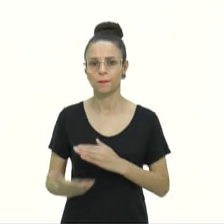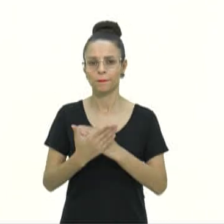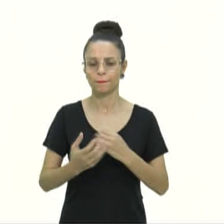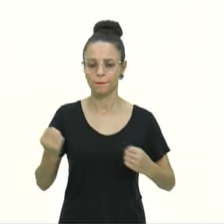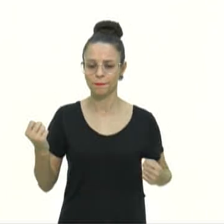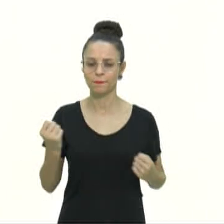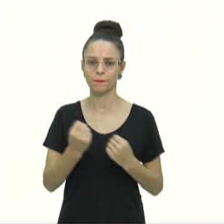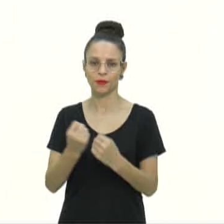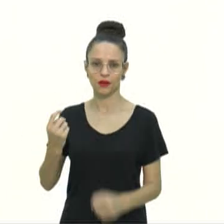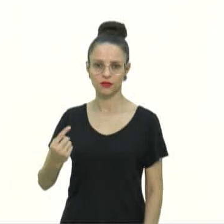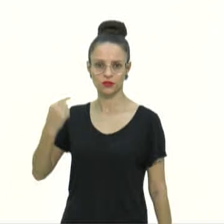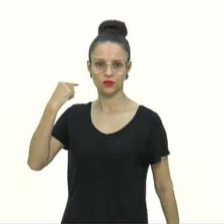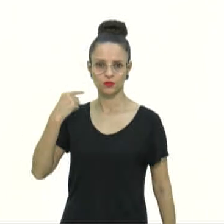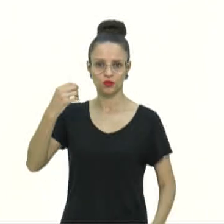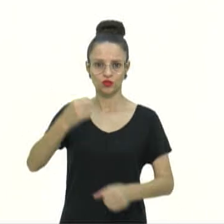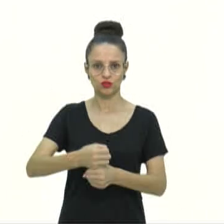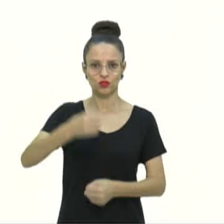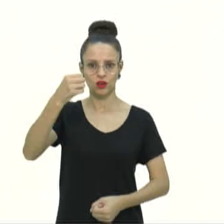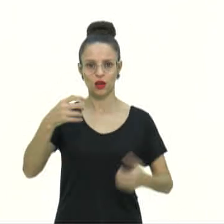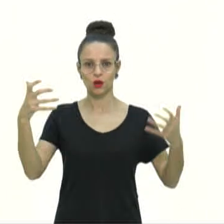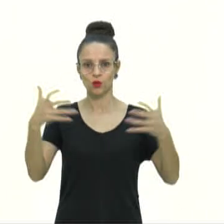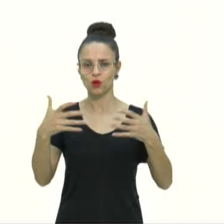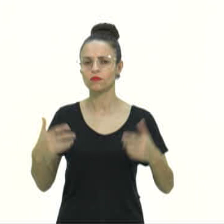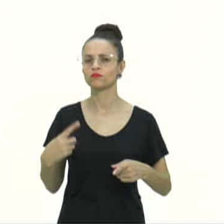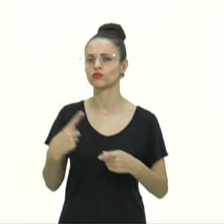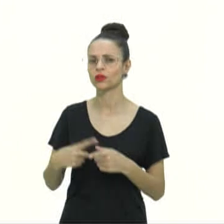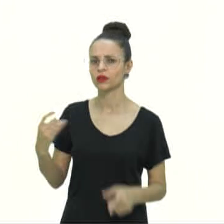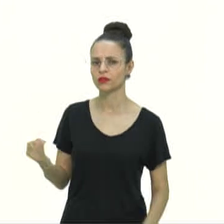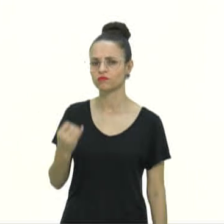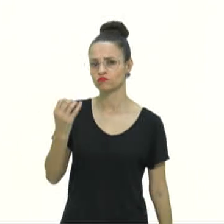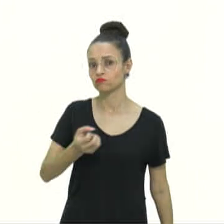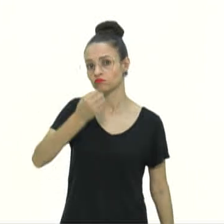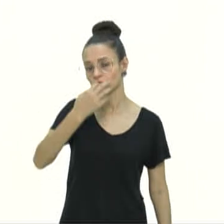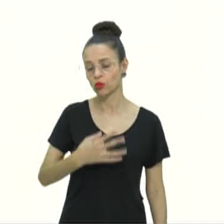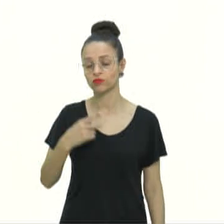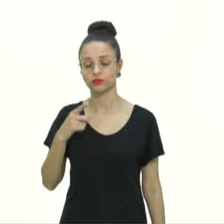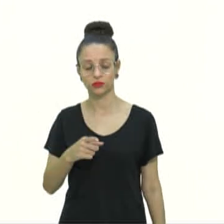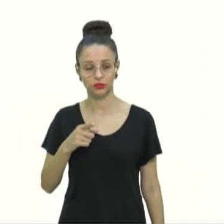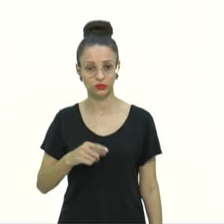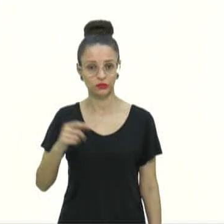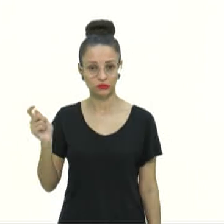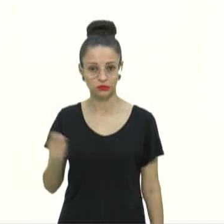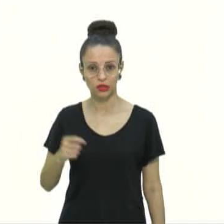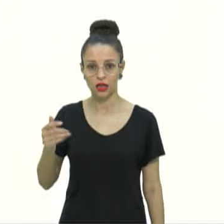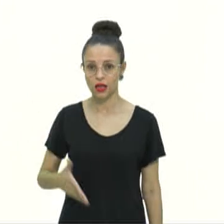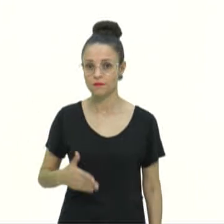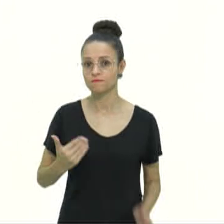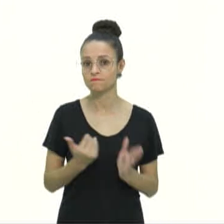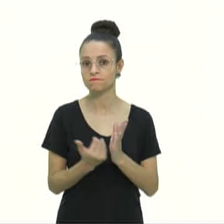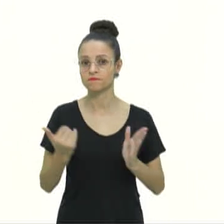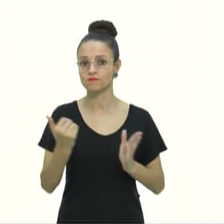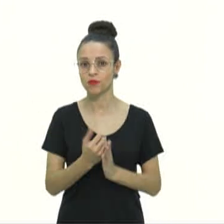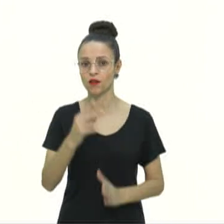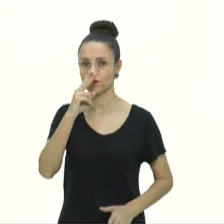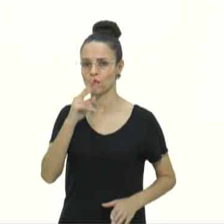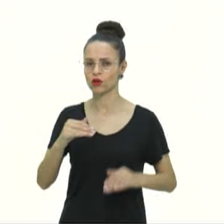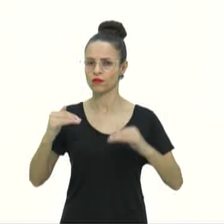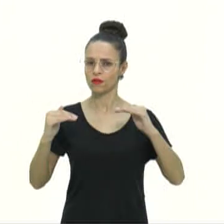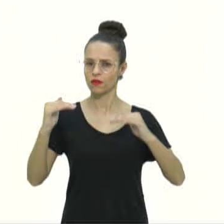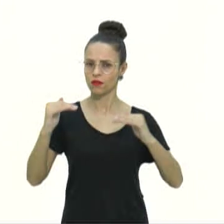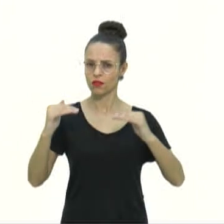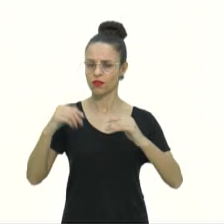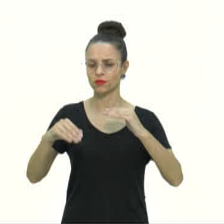coluna. Qual é a vantagem então de utilizar o bracing? Utilizando essa técnica, você pode aumentar a força, o equilíbrio e